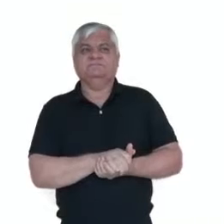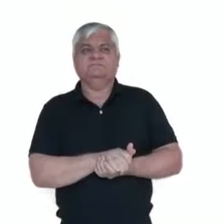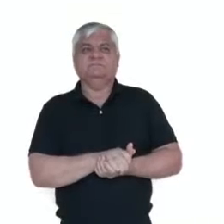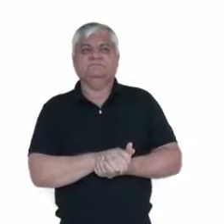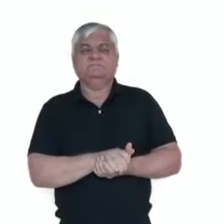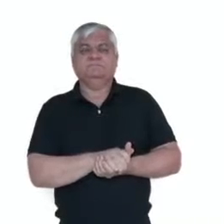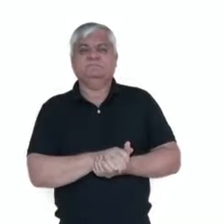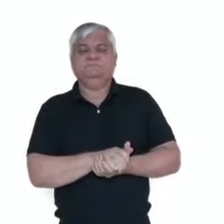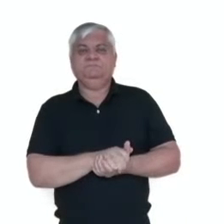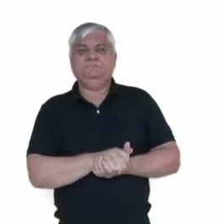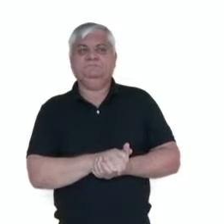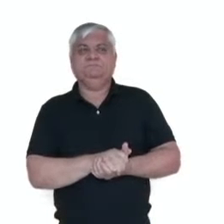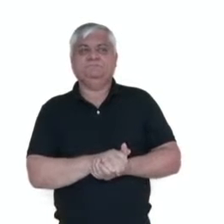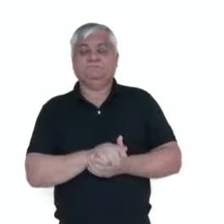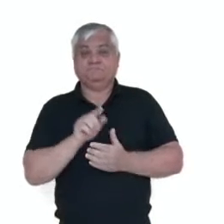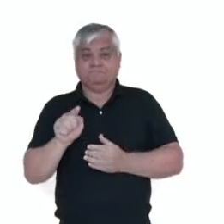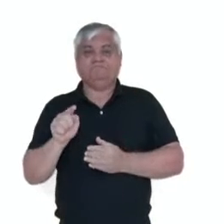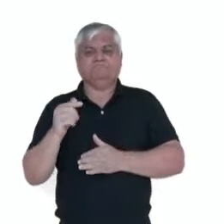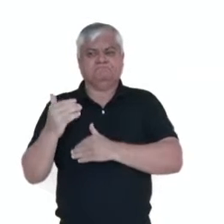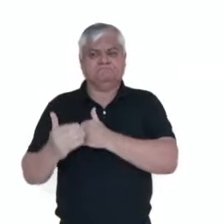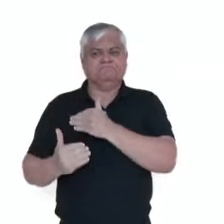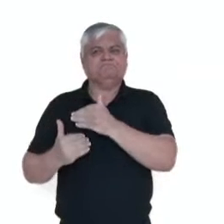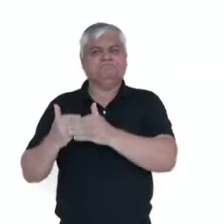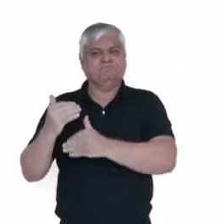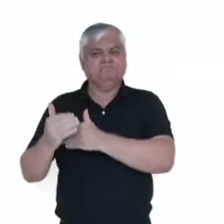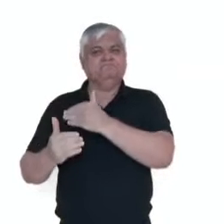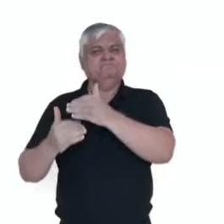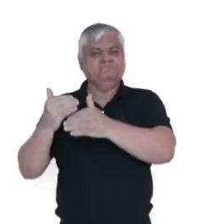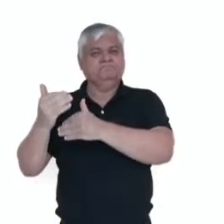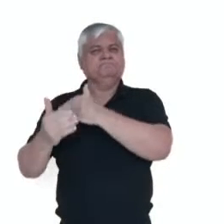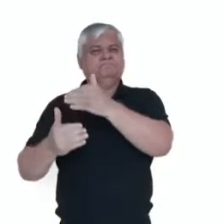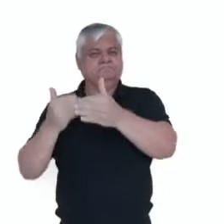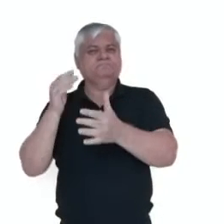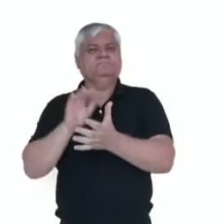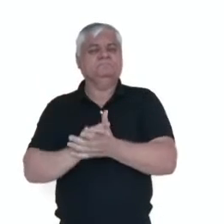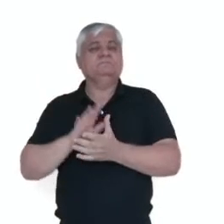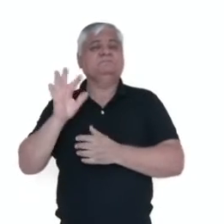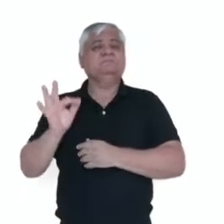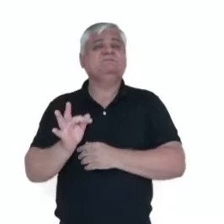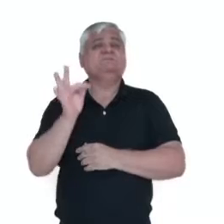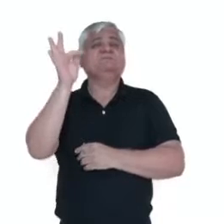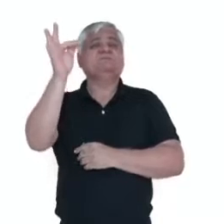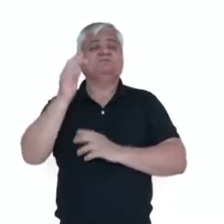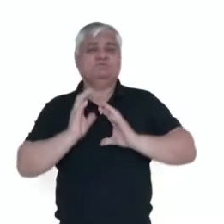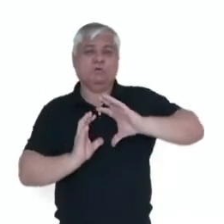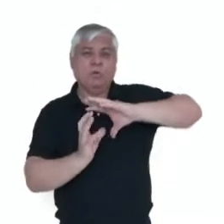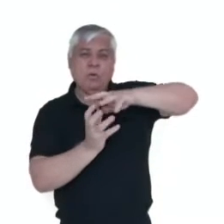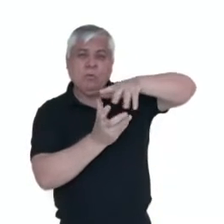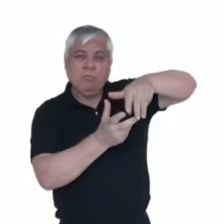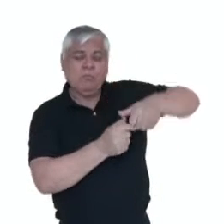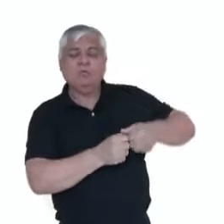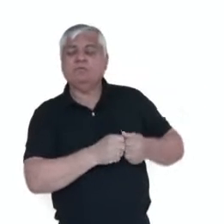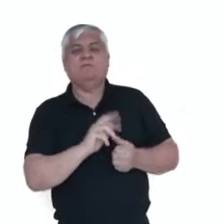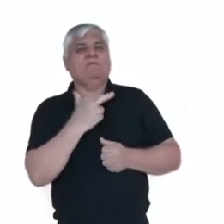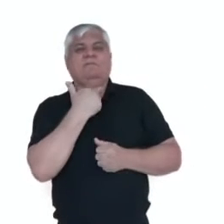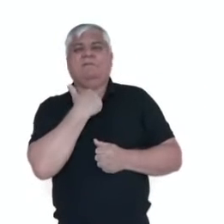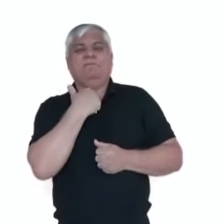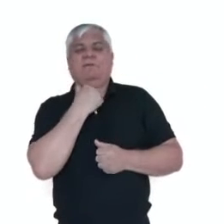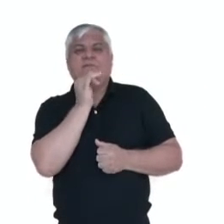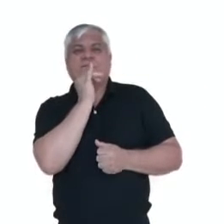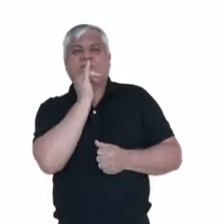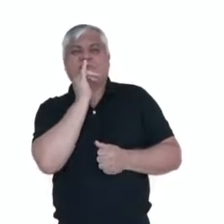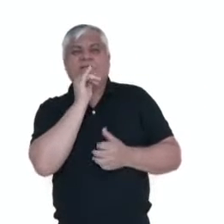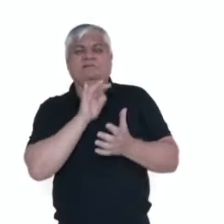Esse progresso é um reflexo da realidade de que o mundo não pode enfrentar de forma eficaz